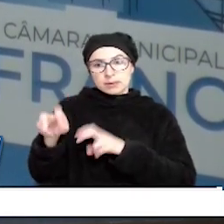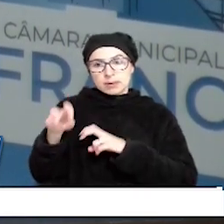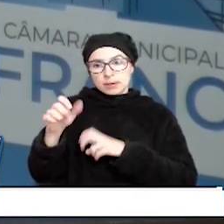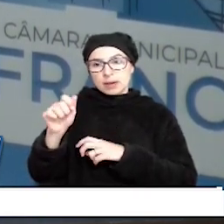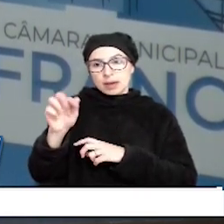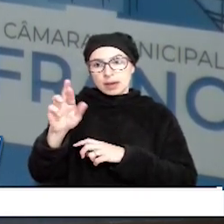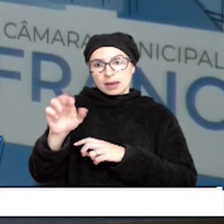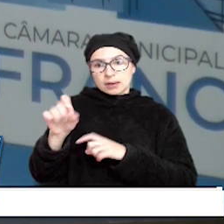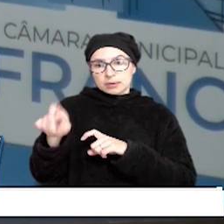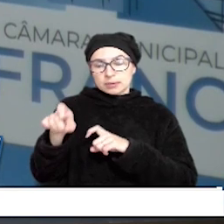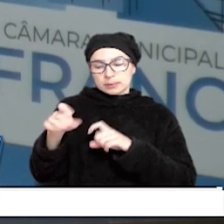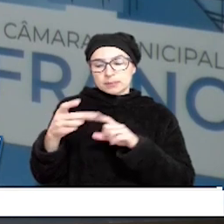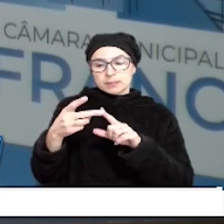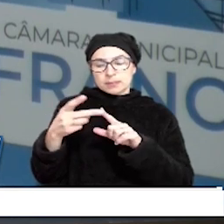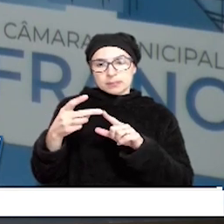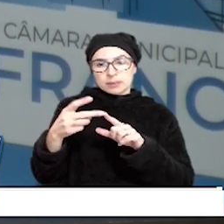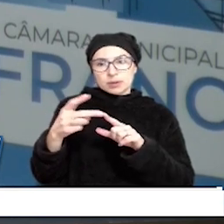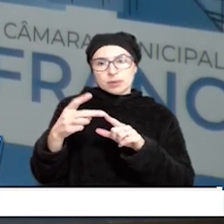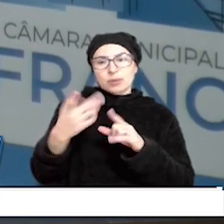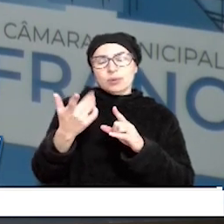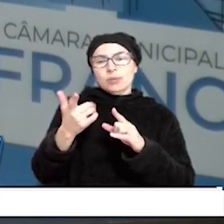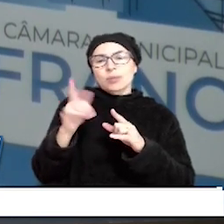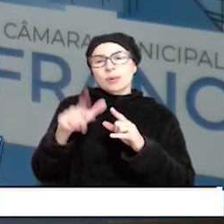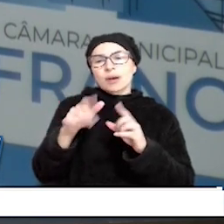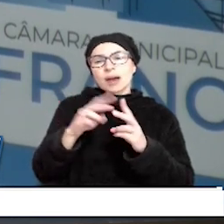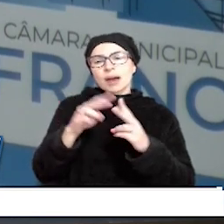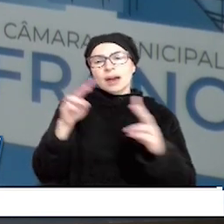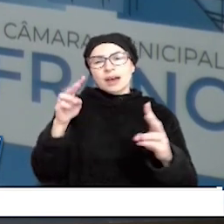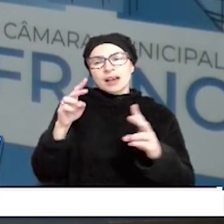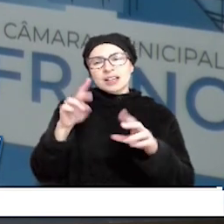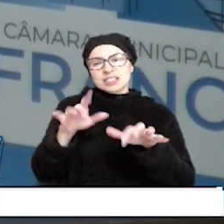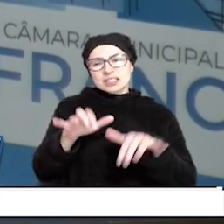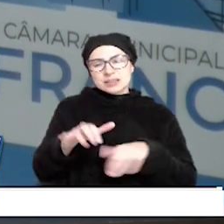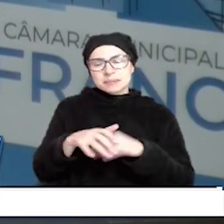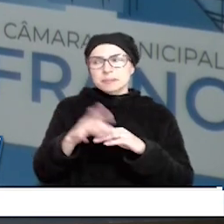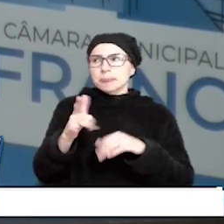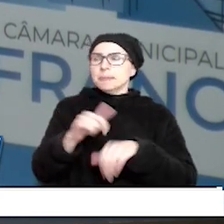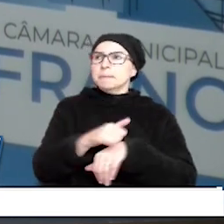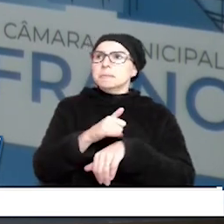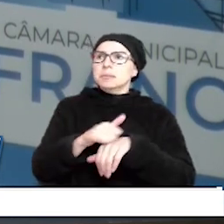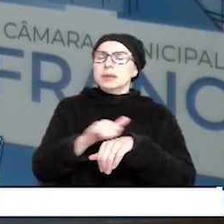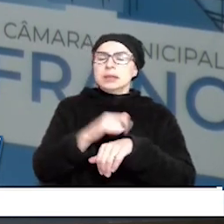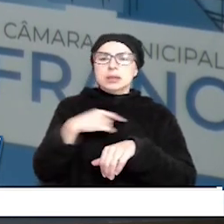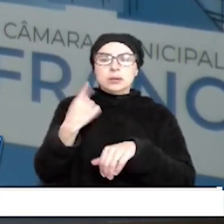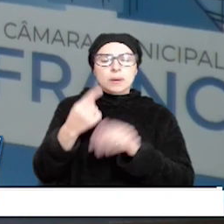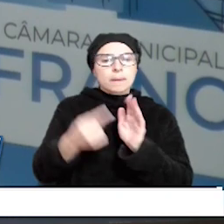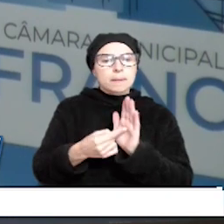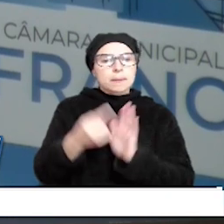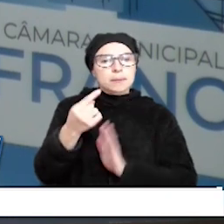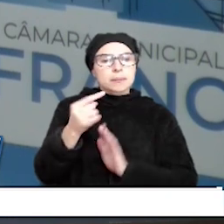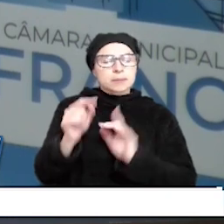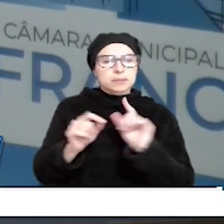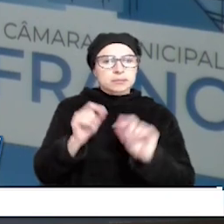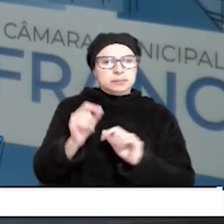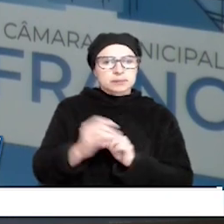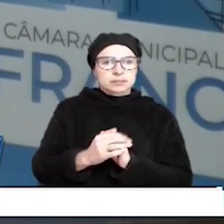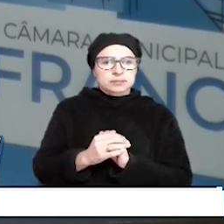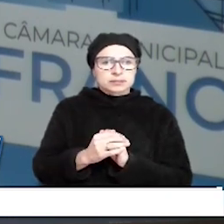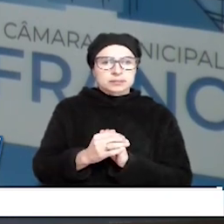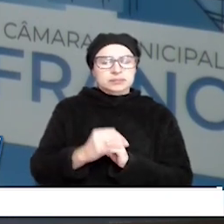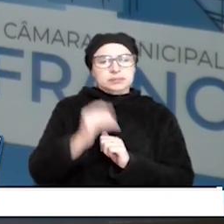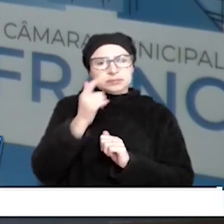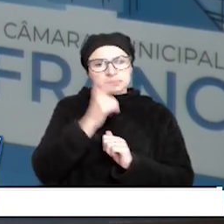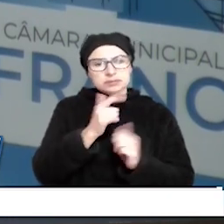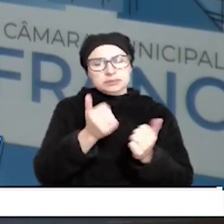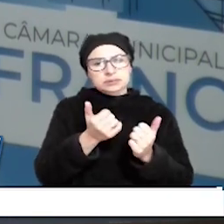uma grande estratégia para nós é, primeiramente, dar condições